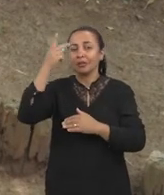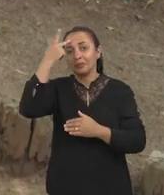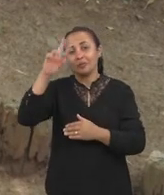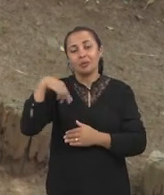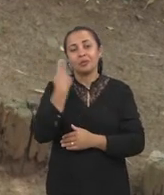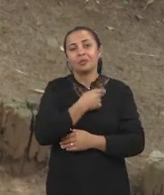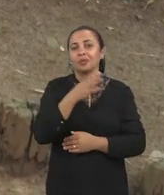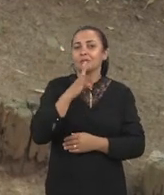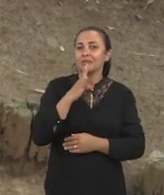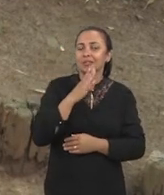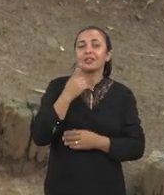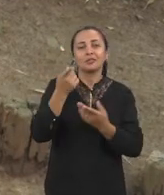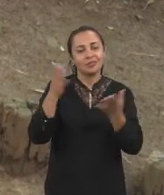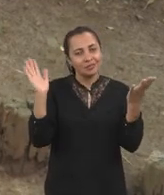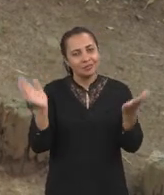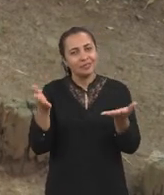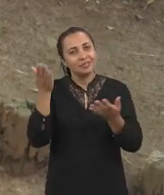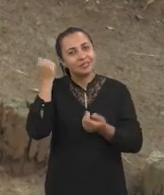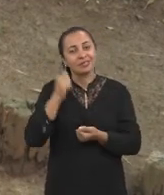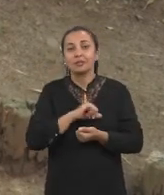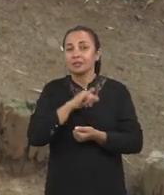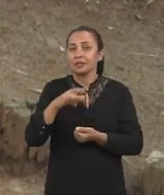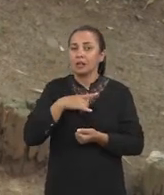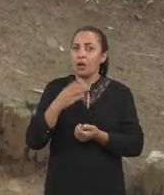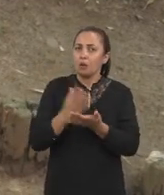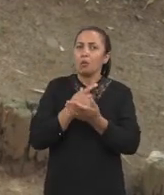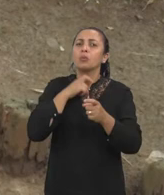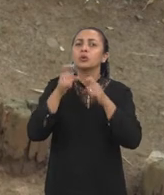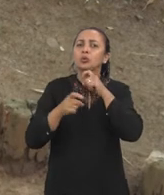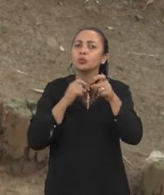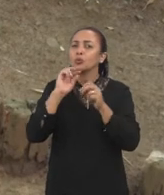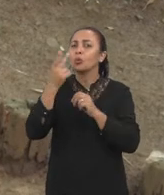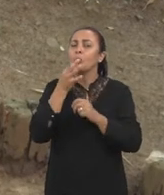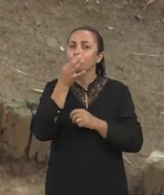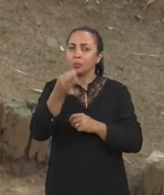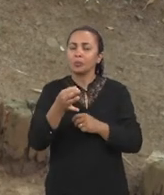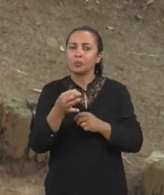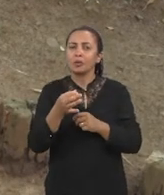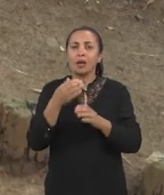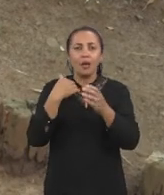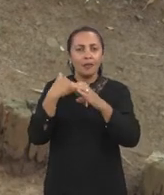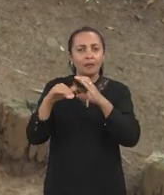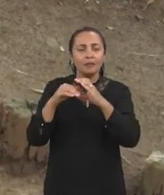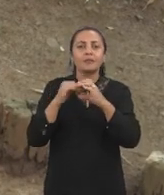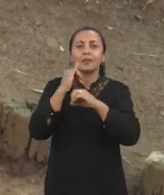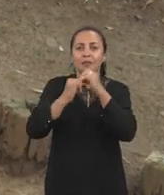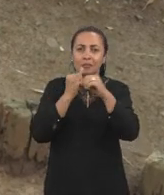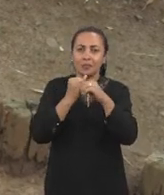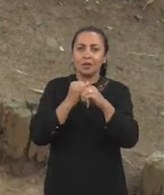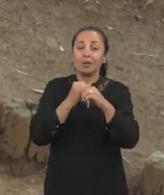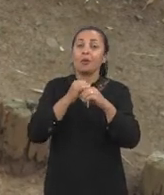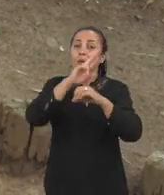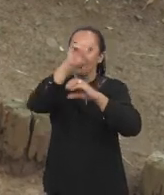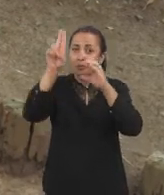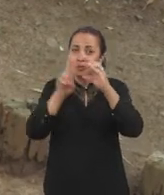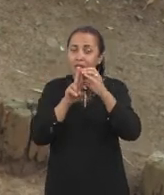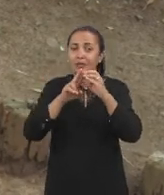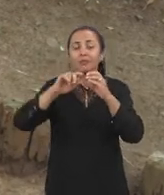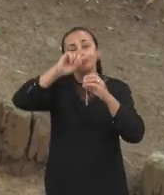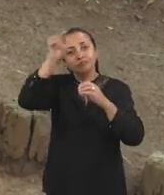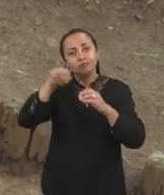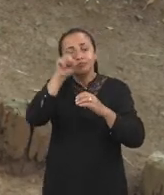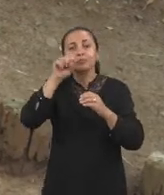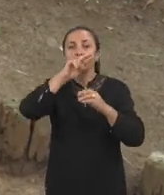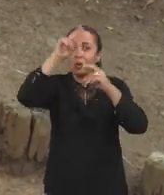para a gente conhecer. E você já sabe, se tem alguma dúvida ou sugestão, envia para o nosso e-mail, universciencia.esb